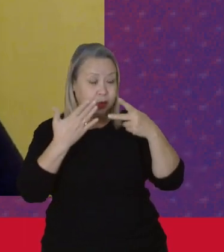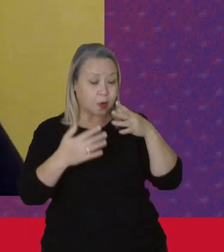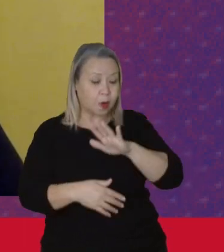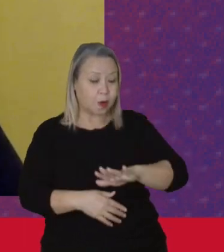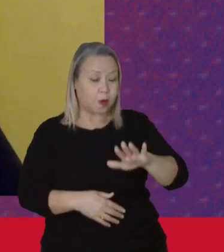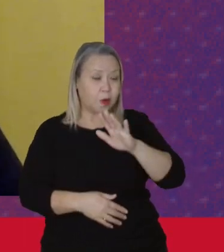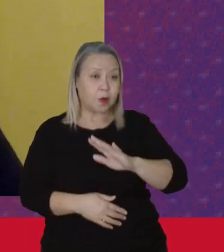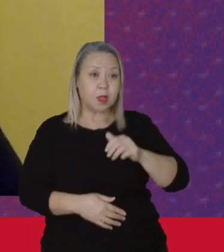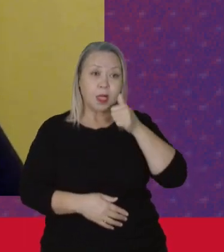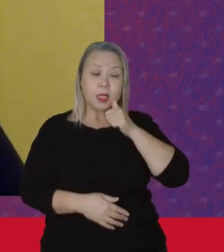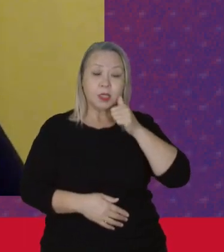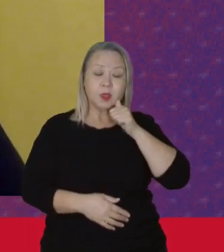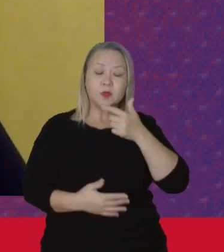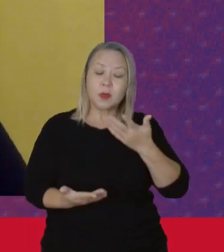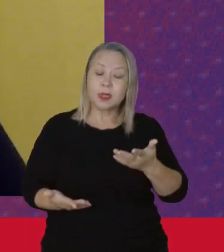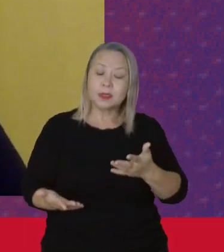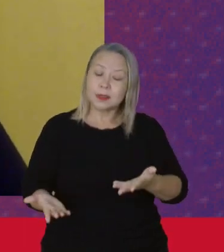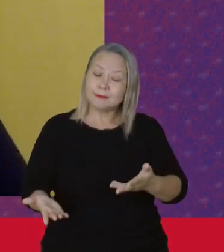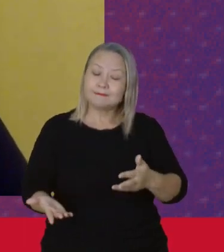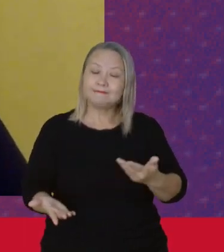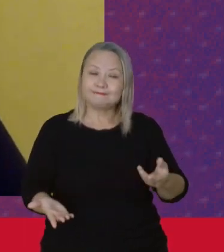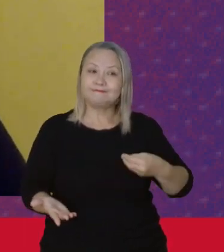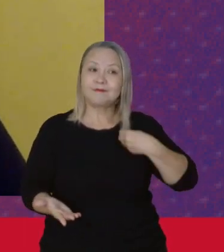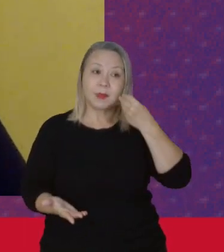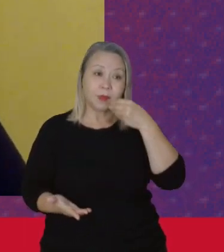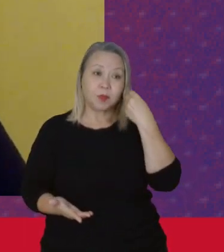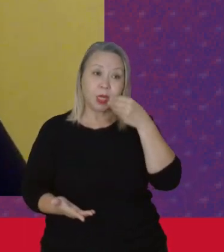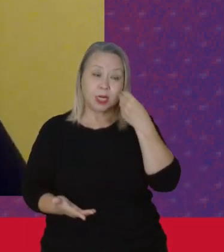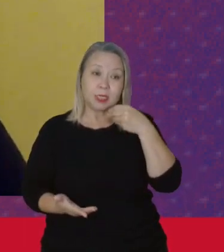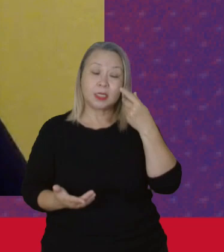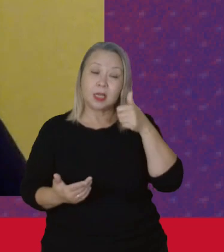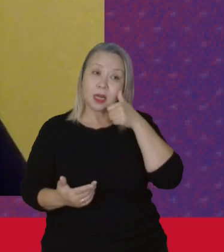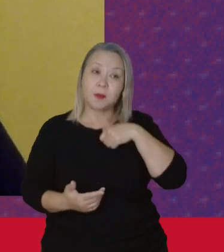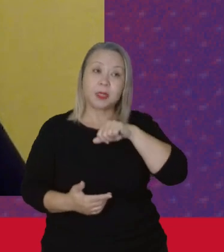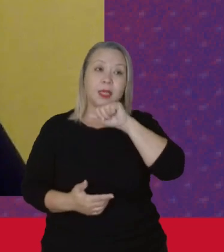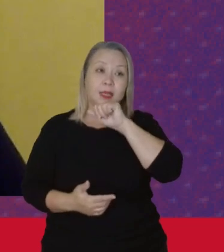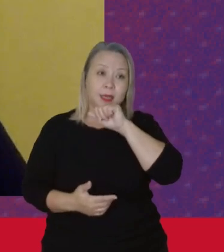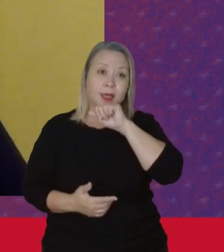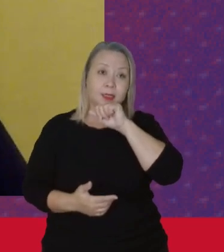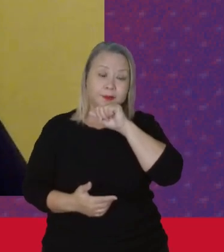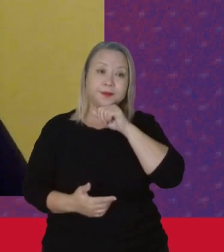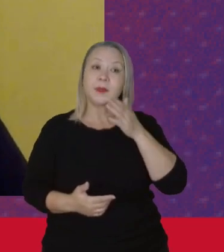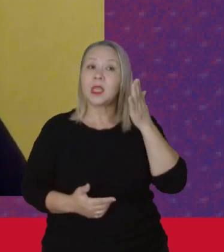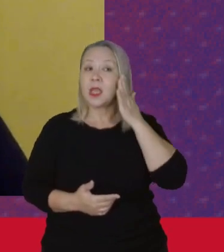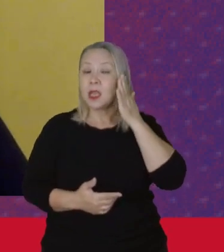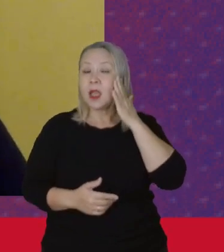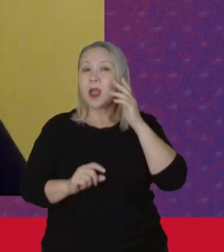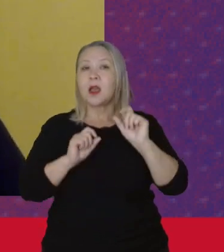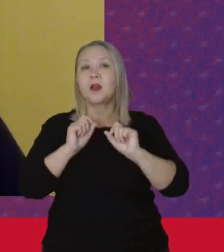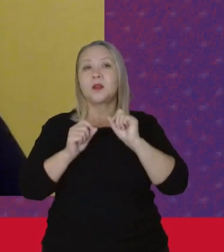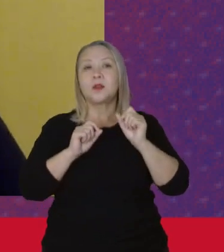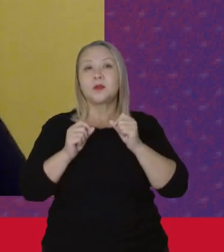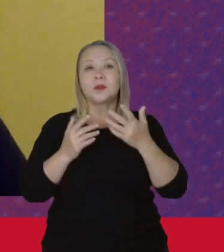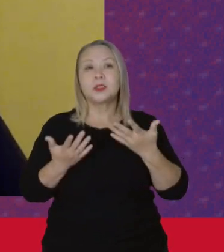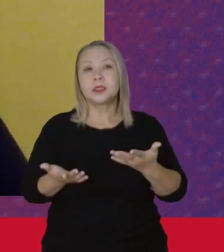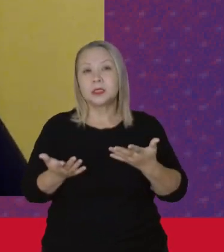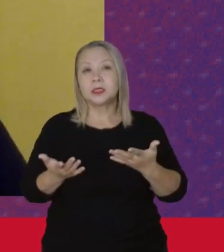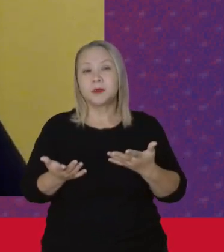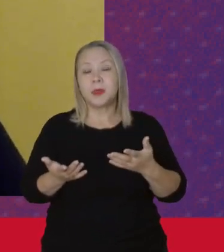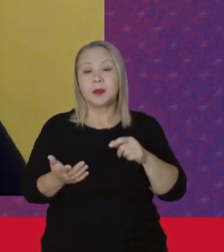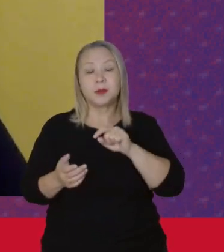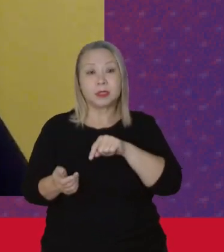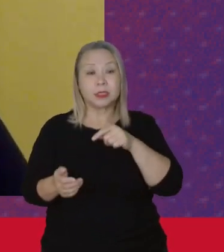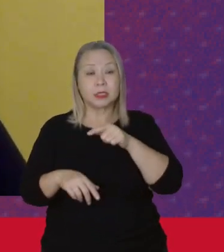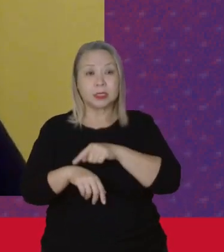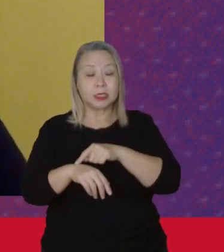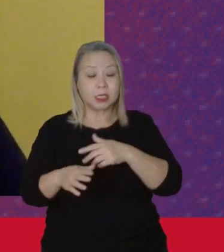mulheres que estão trilhando o caminho da maternidade. Ademais, né, todas nós sabemos que nesses tempos,